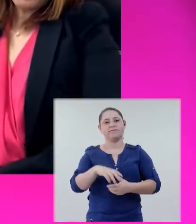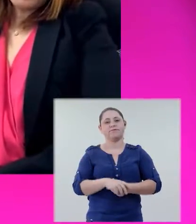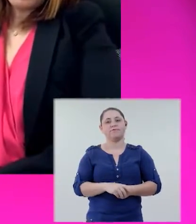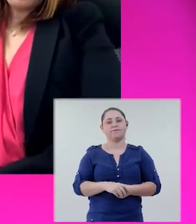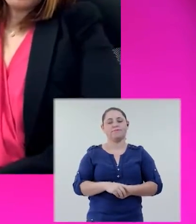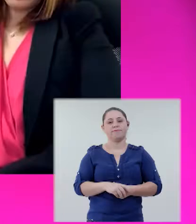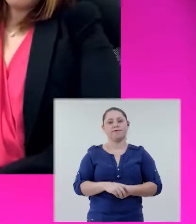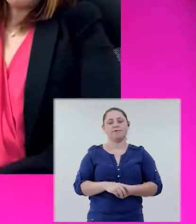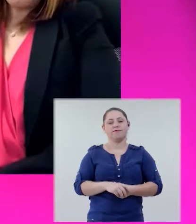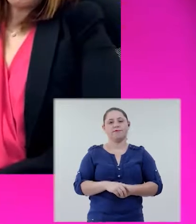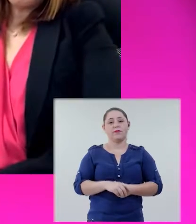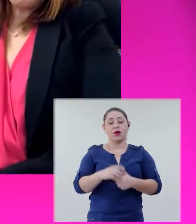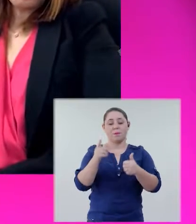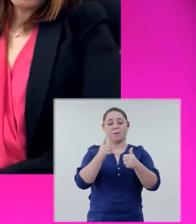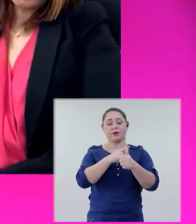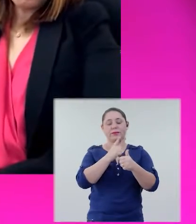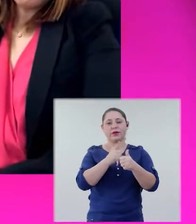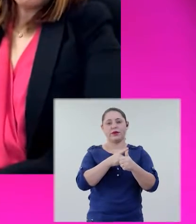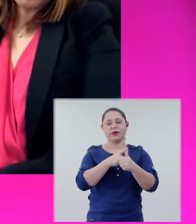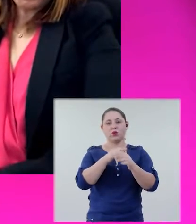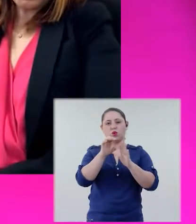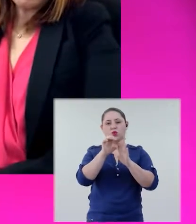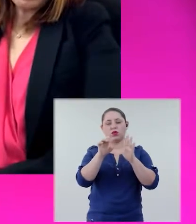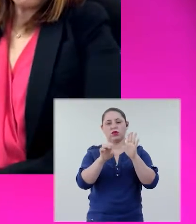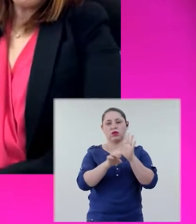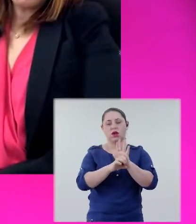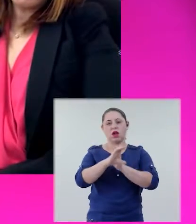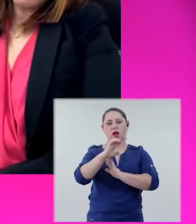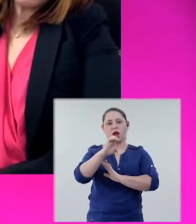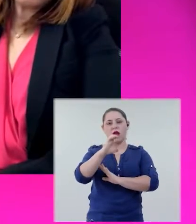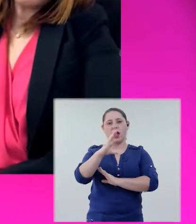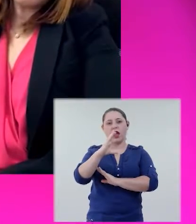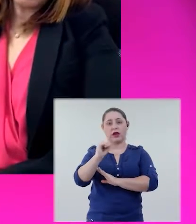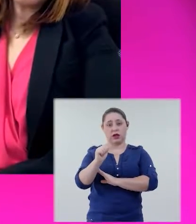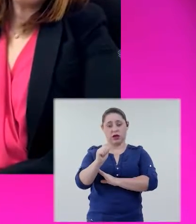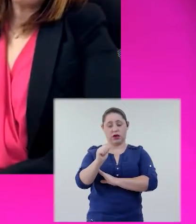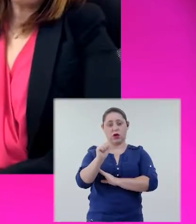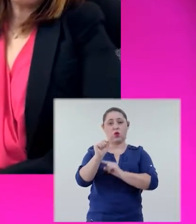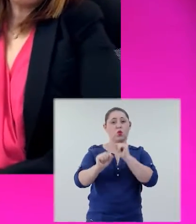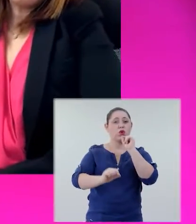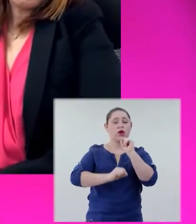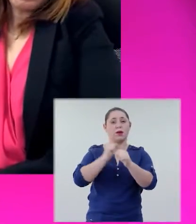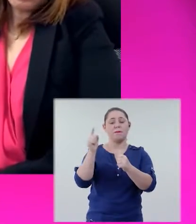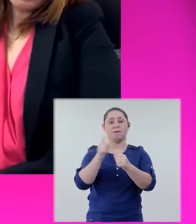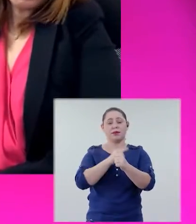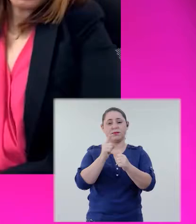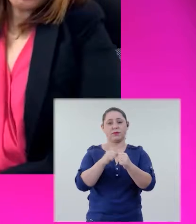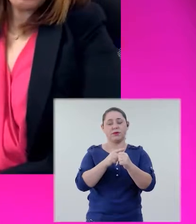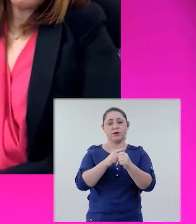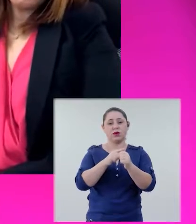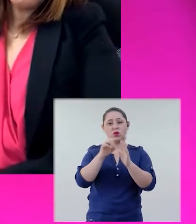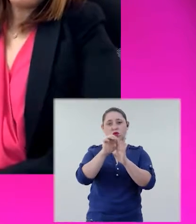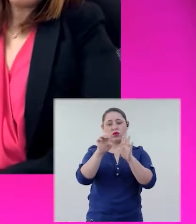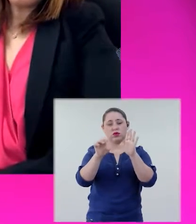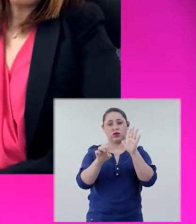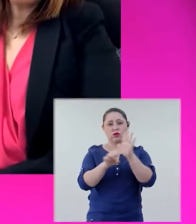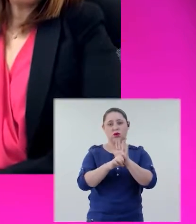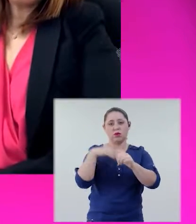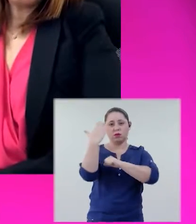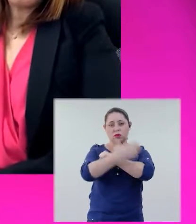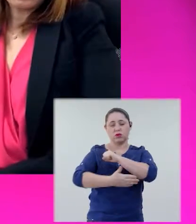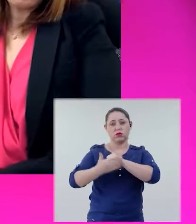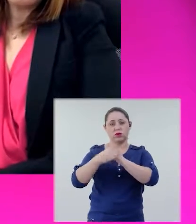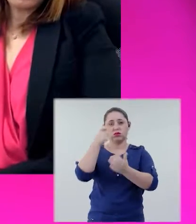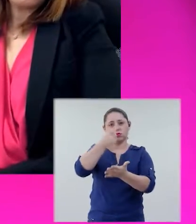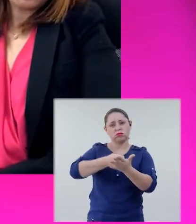sim. Bom, primeira coisa, o Estatuto da Criança e do Adolescente foi um primeiro, praticamente,